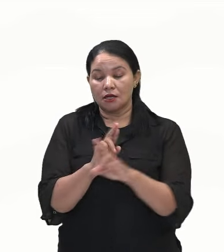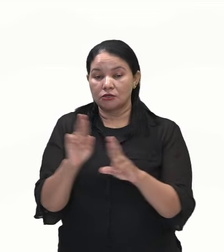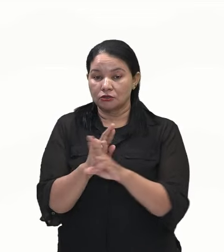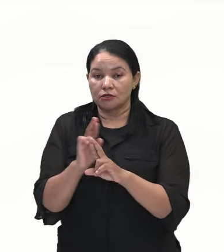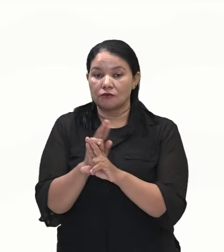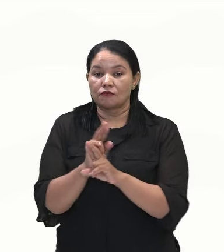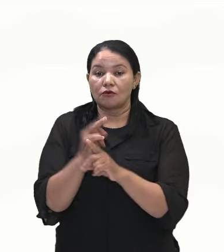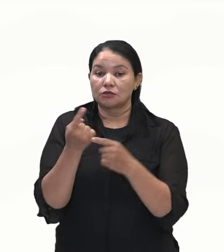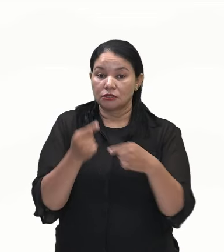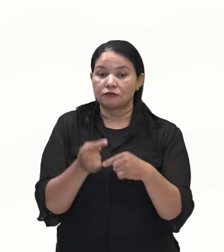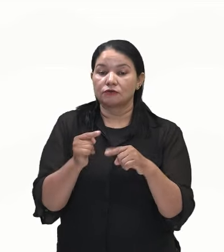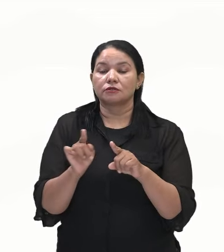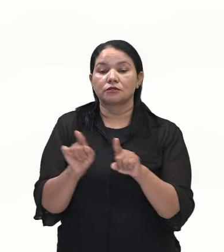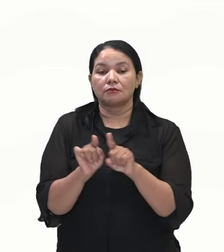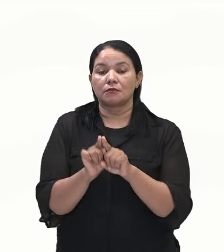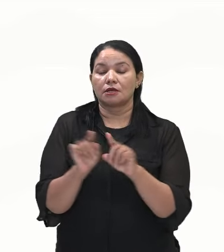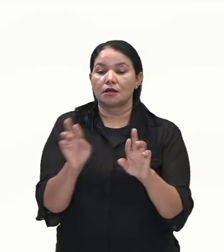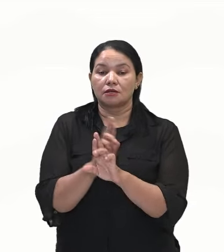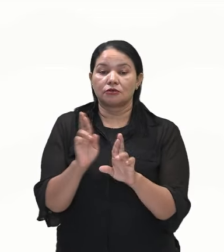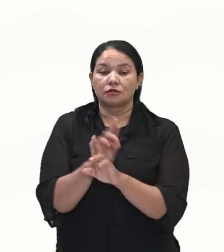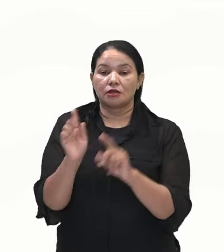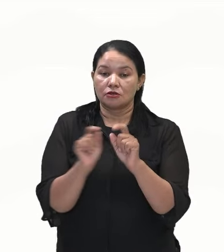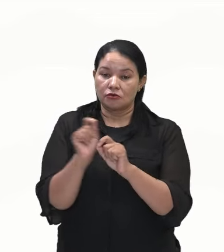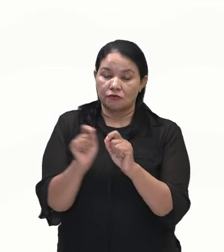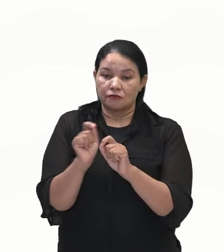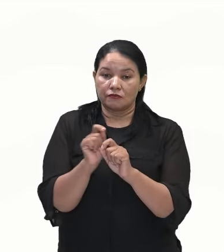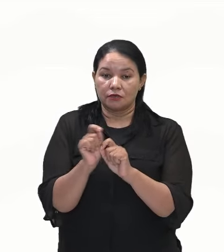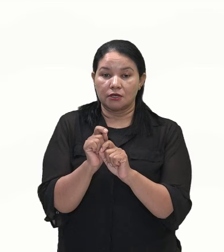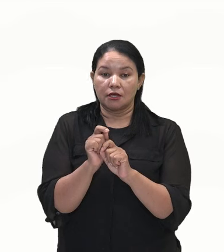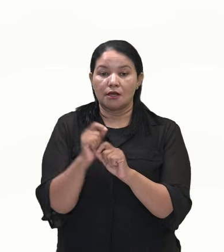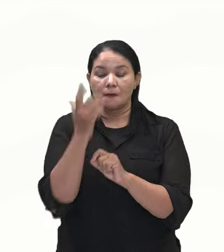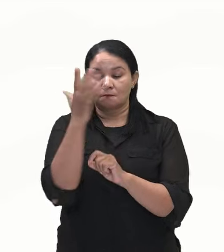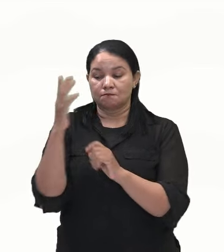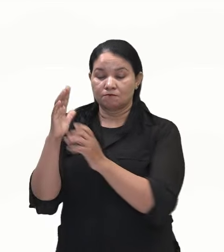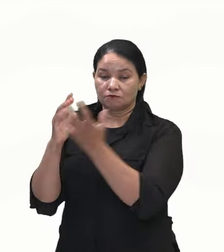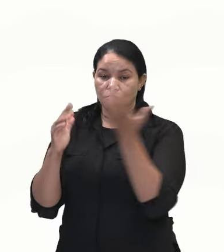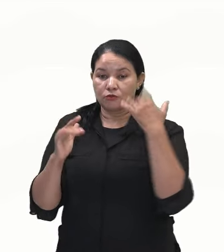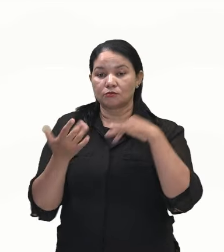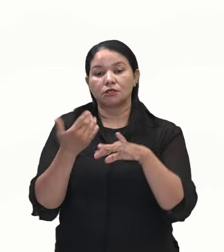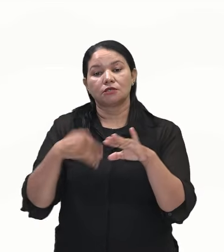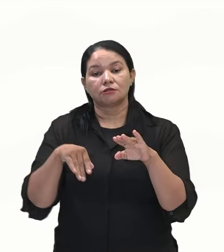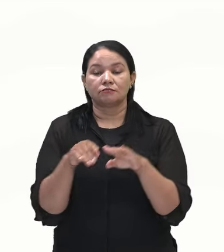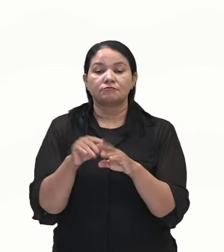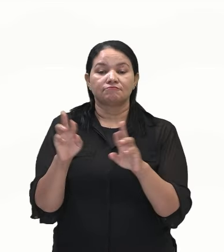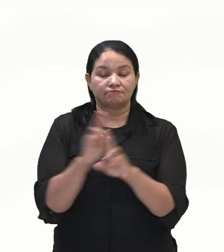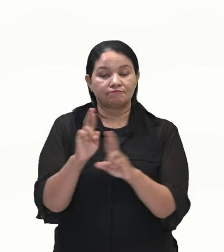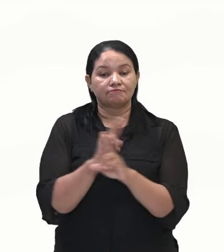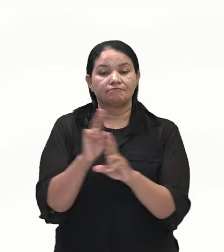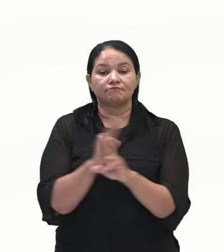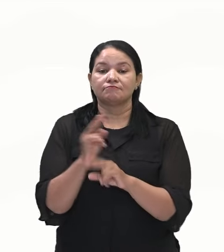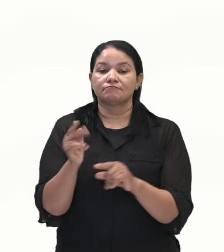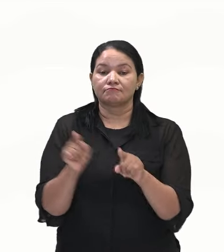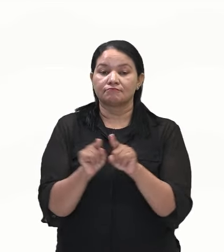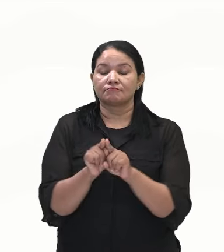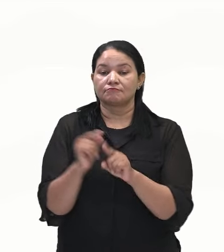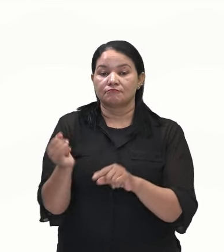tá? Relacionado aí ao impacto ambiental, tá? Essa relação também é importante, quem cuida disso